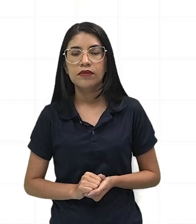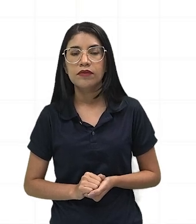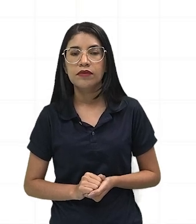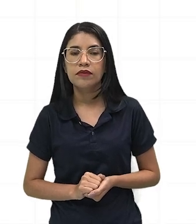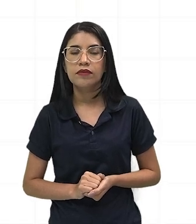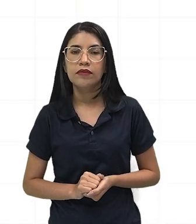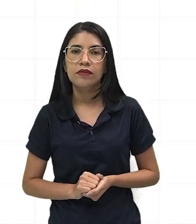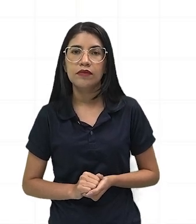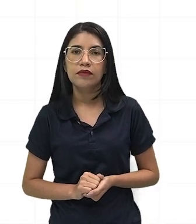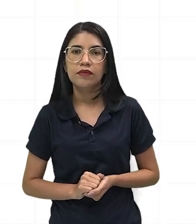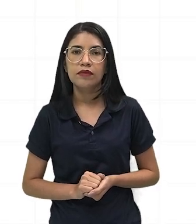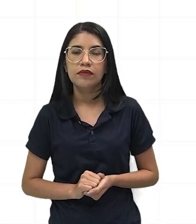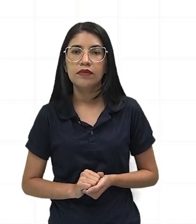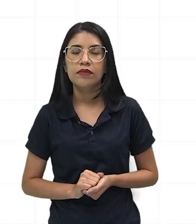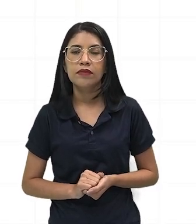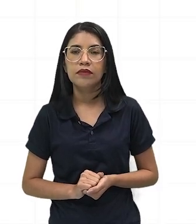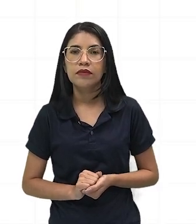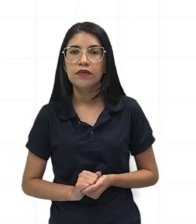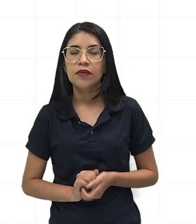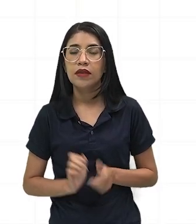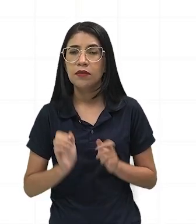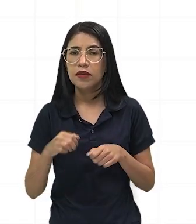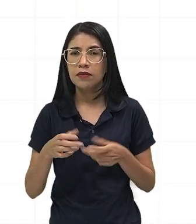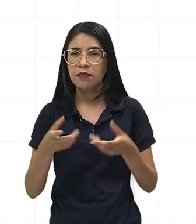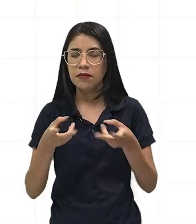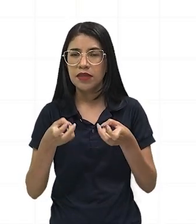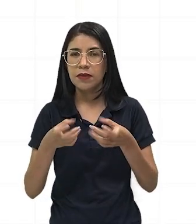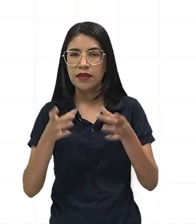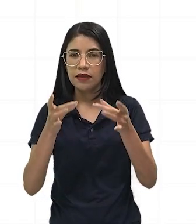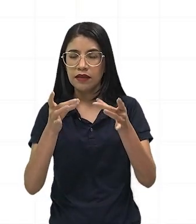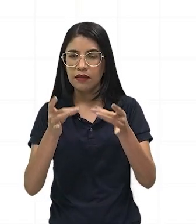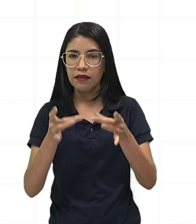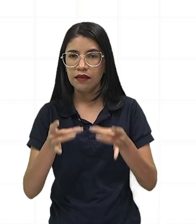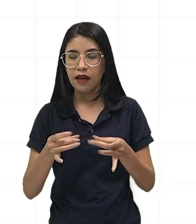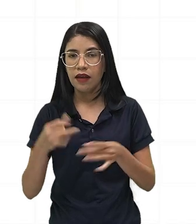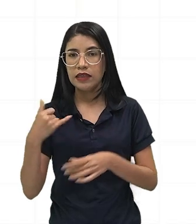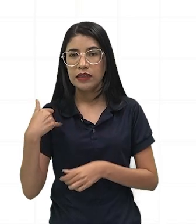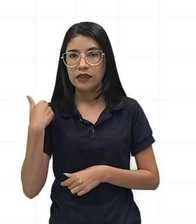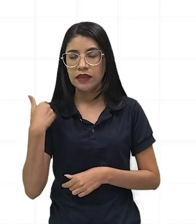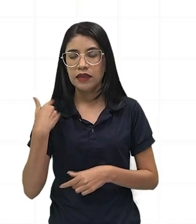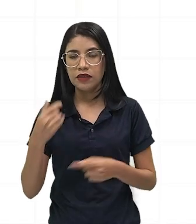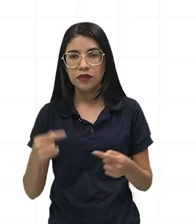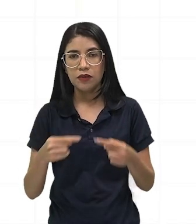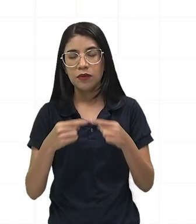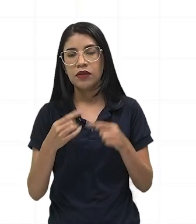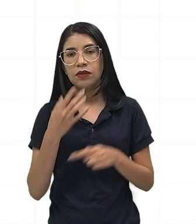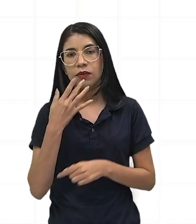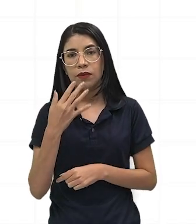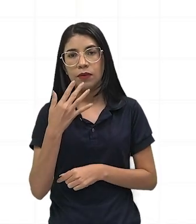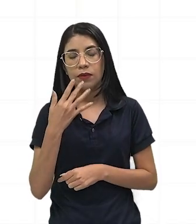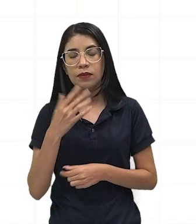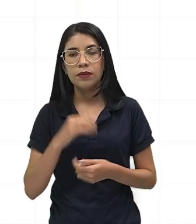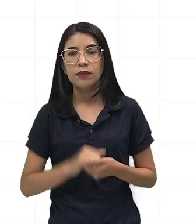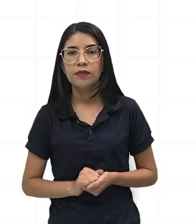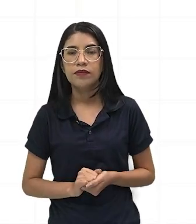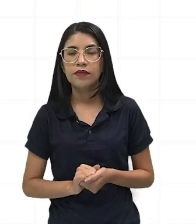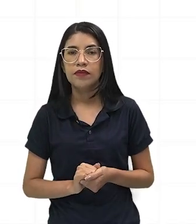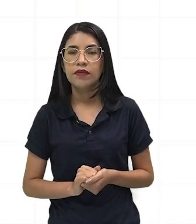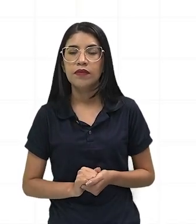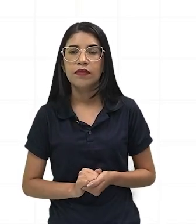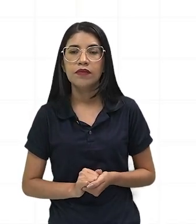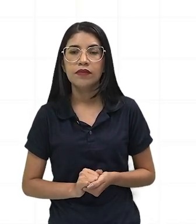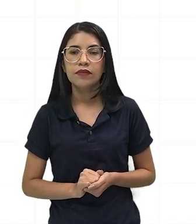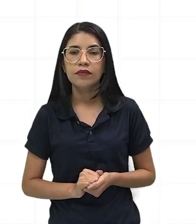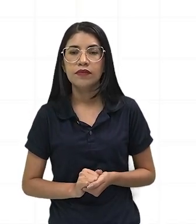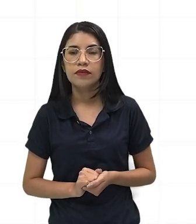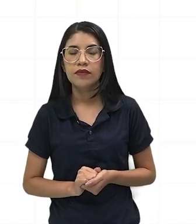E nós conseguimos visualizar quais são as populações, né? Quais são as idades, ó, 60 anos, ó. Pela coluna, né?